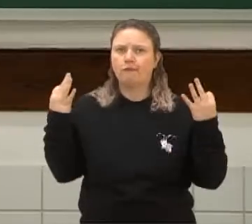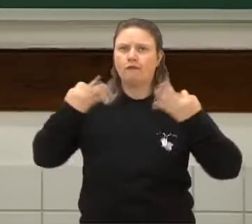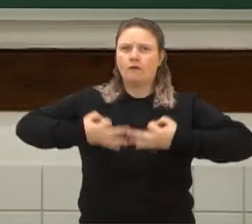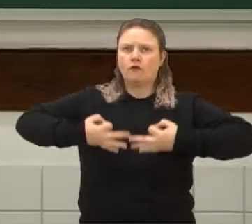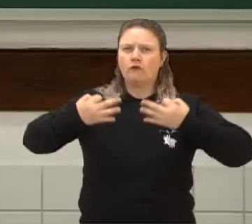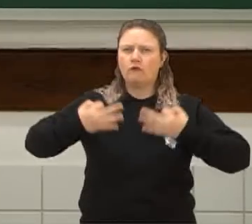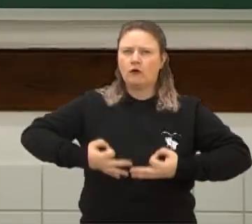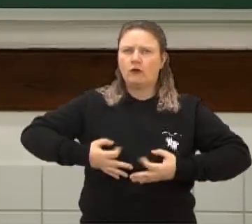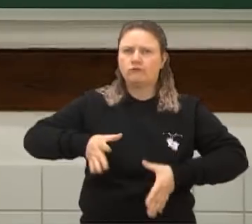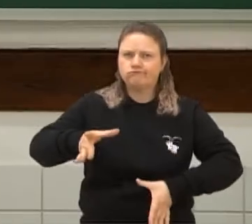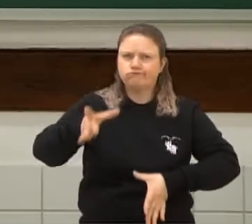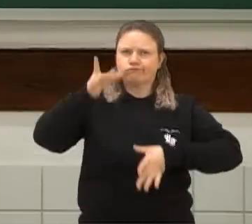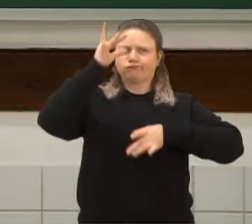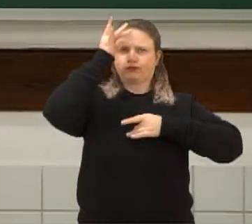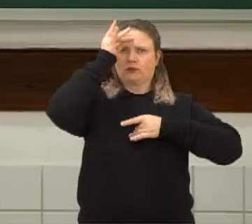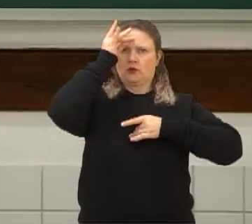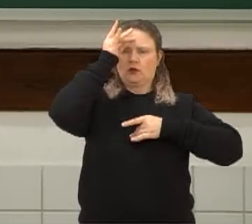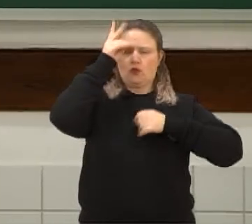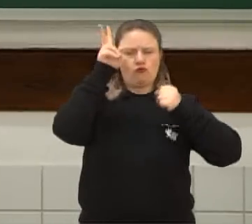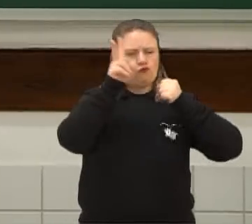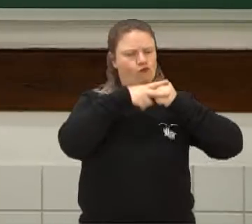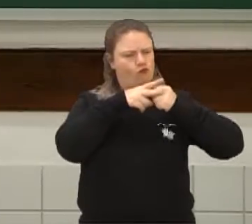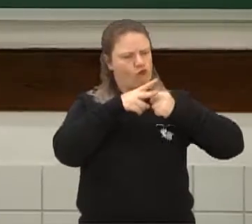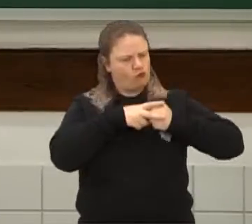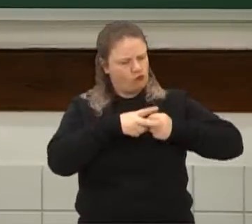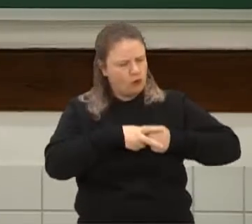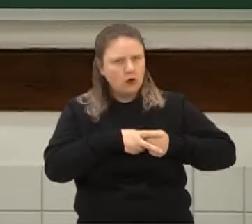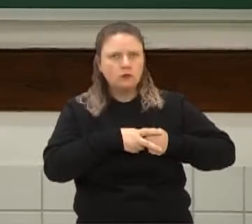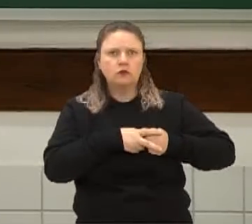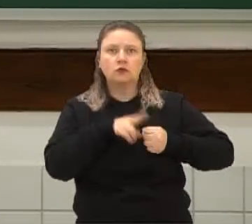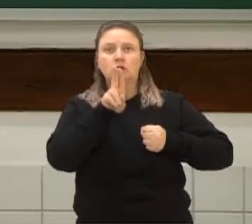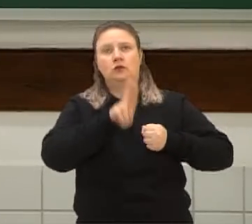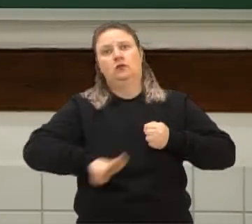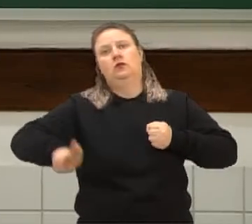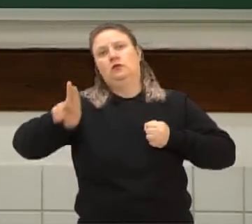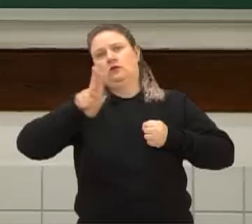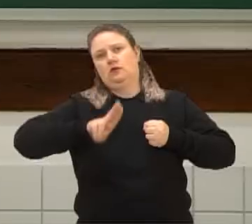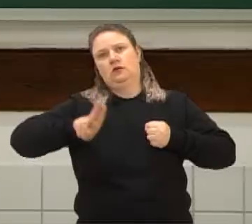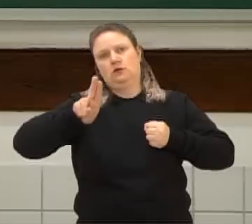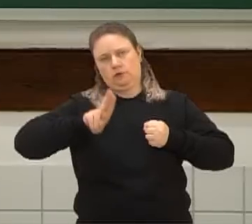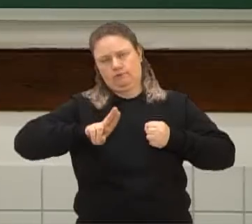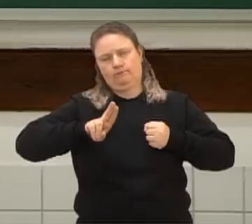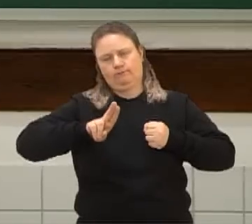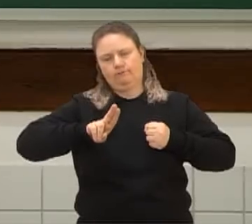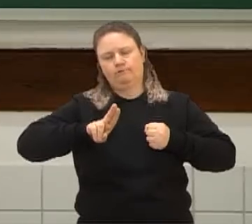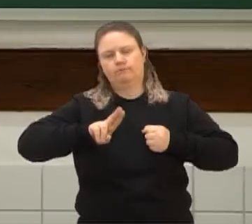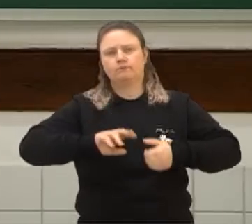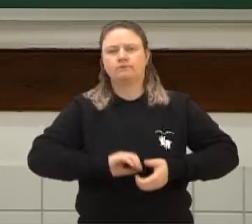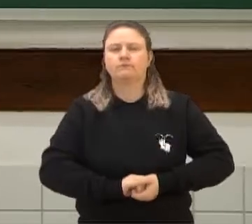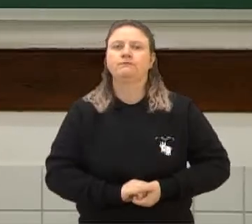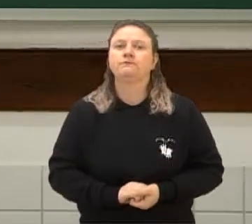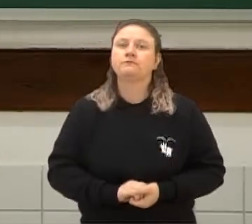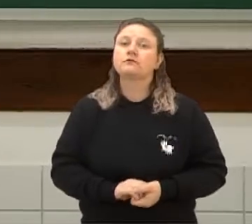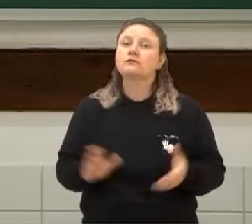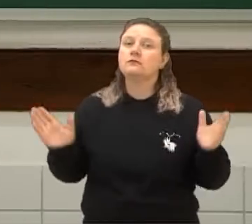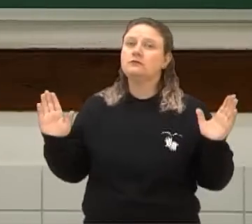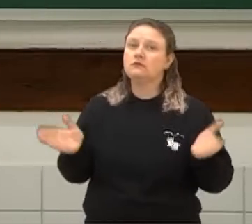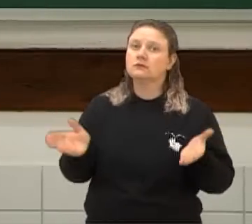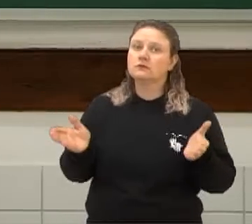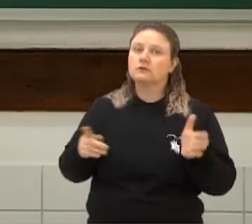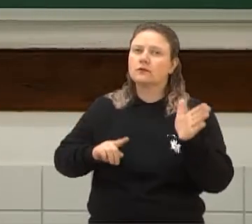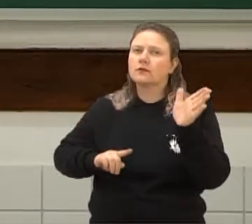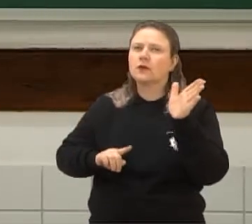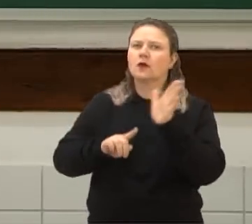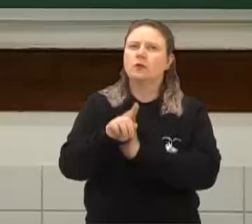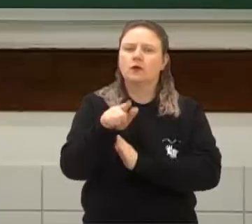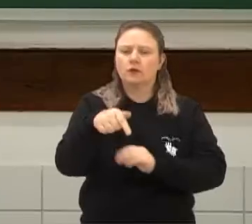ir assimilando esse tempo verbal que é muito usado, ok? Bom, estamos agora na hora do nosso